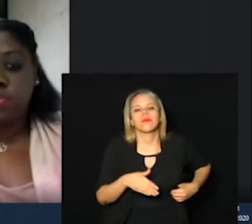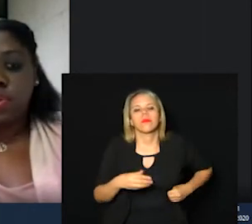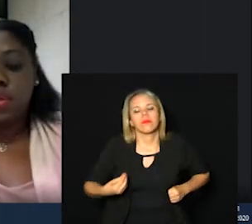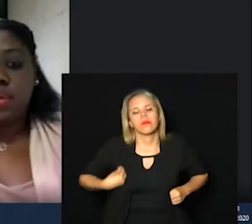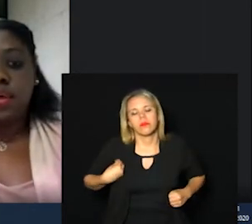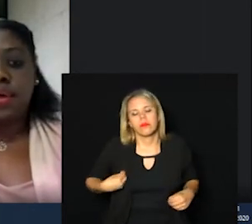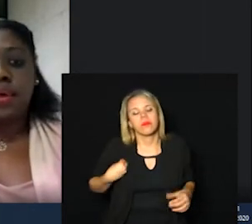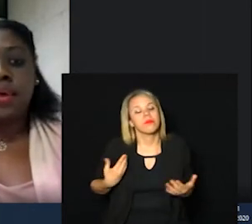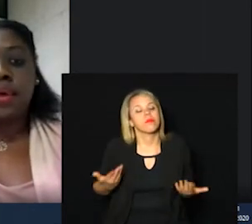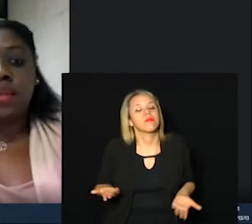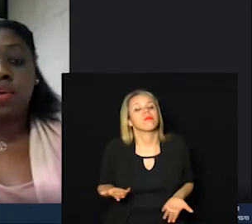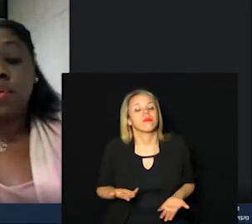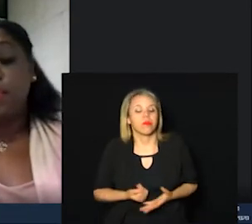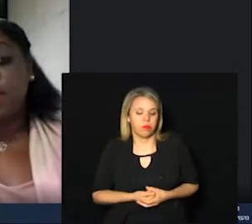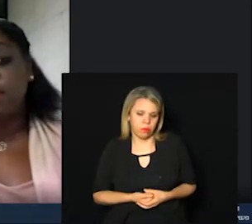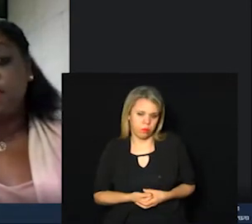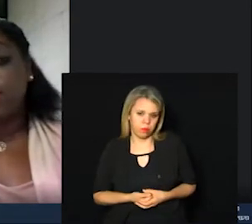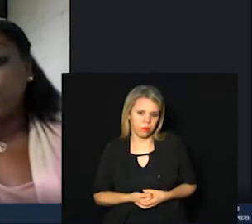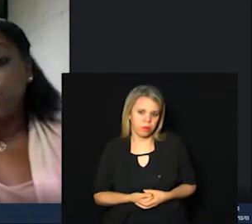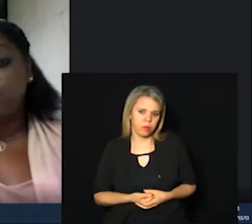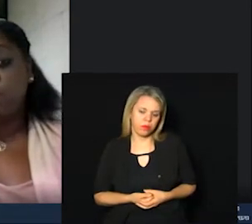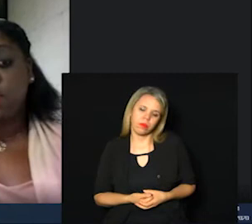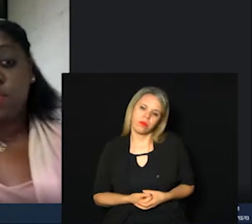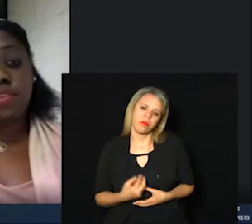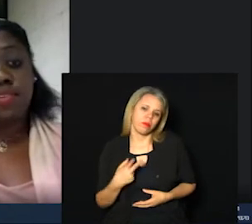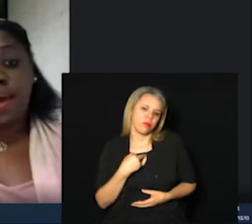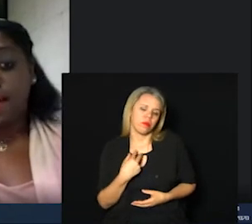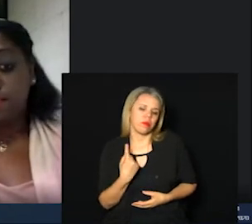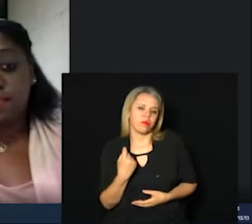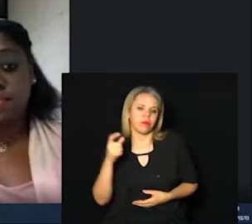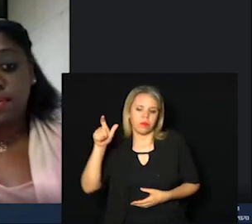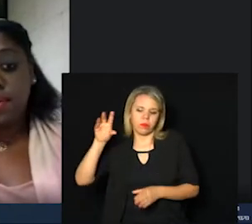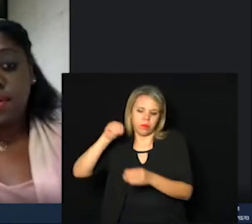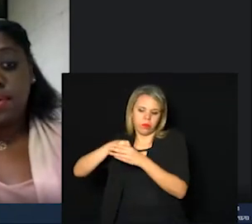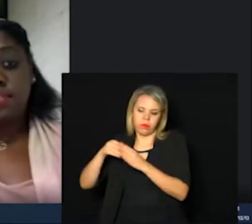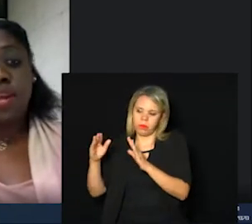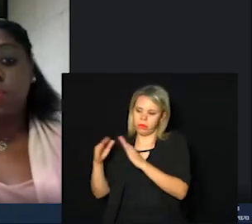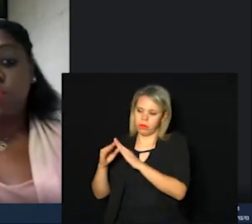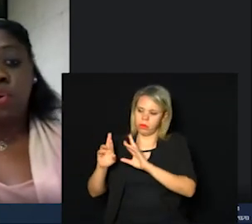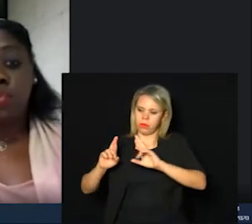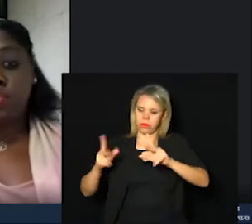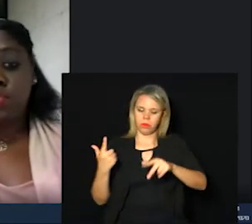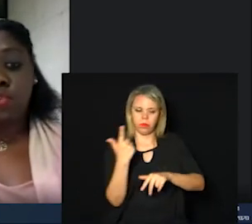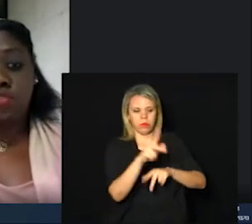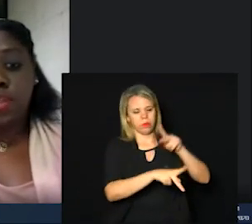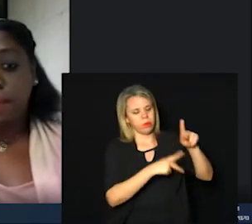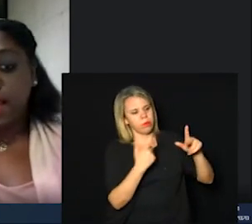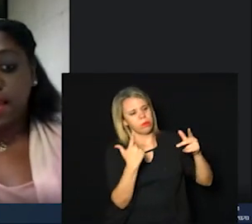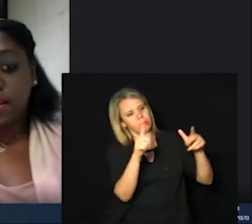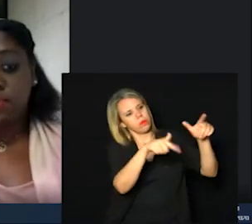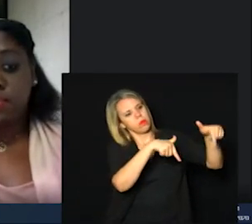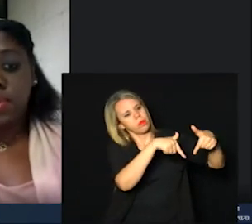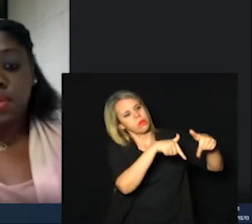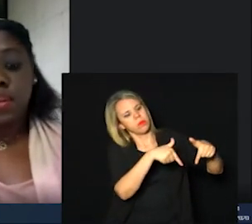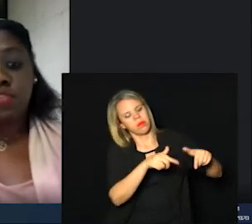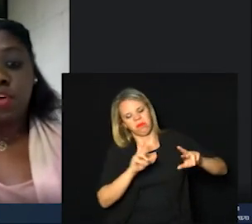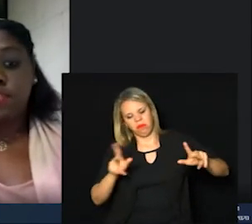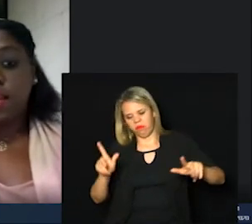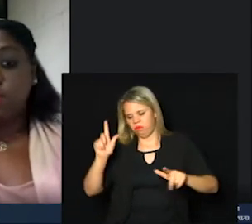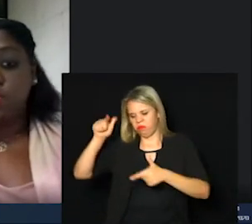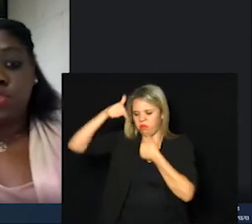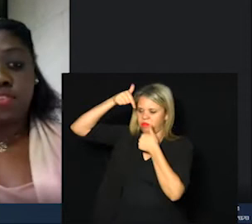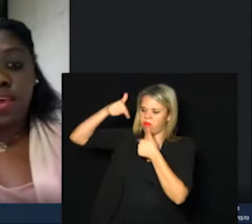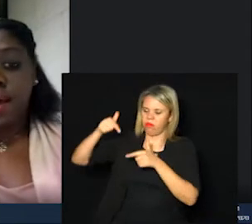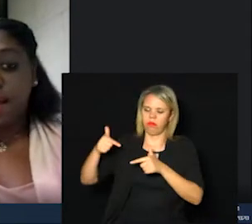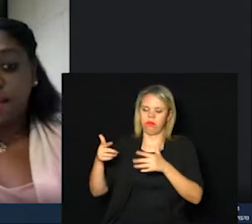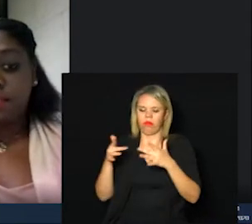estejamos. Nós não podemos ser um nas nossas casas e sermos outros no nosso trabalho, nas nossas